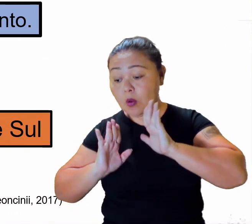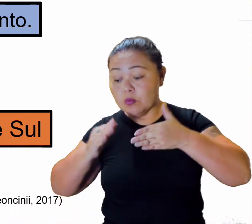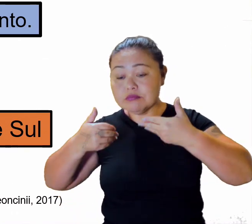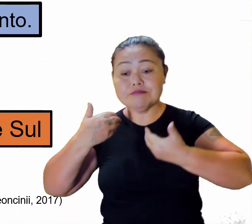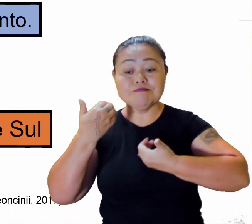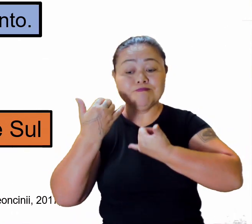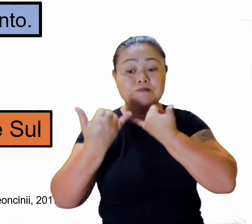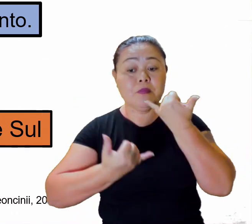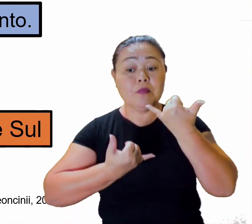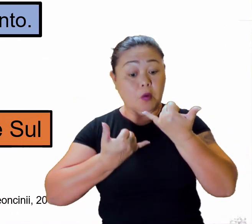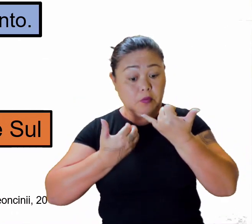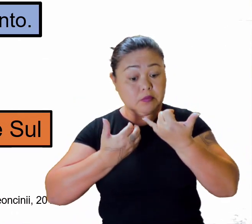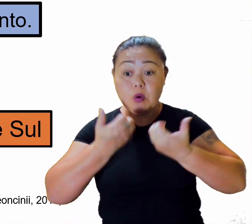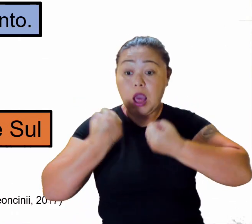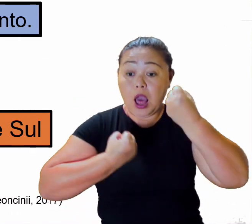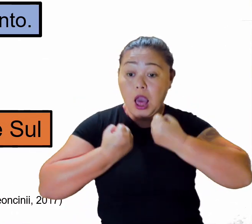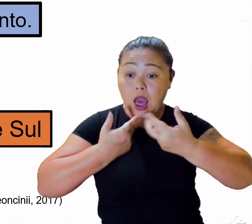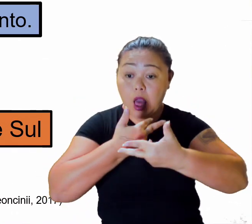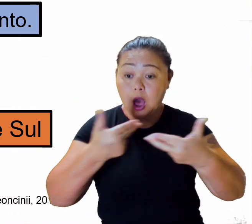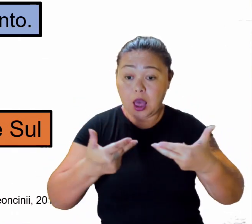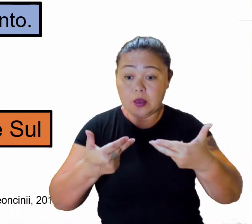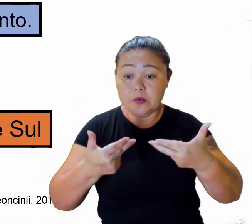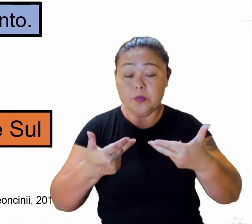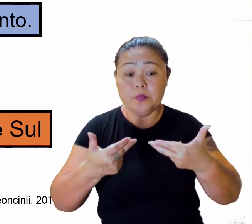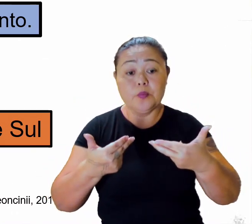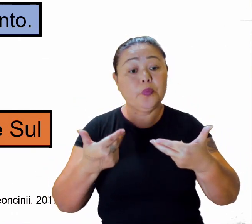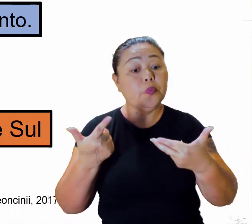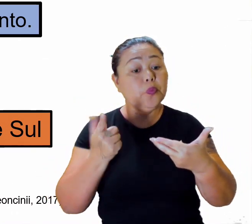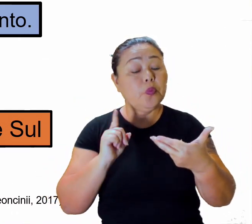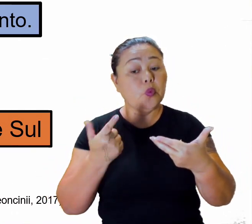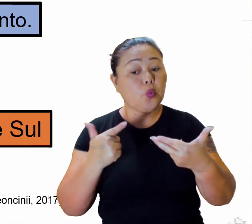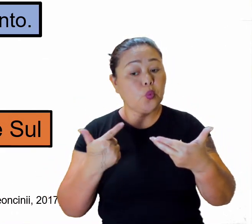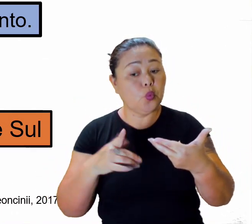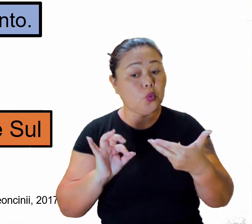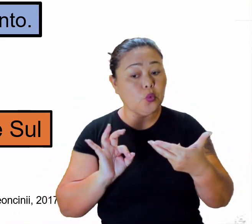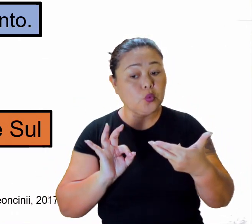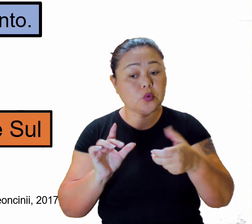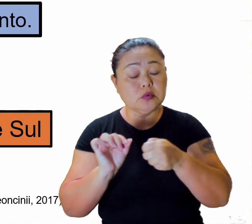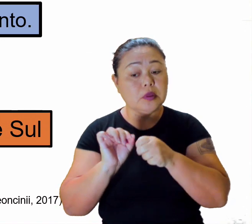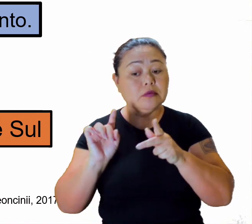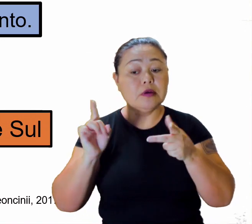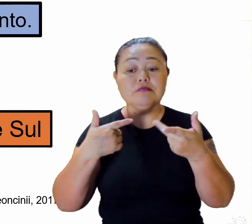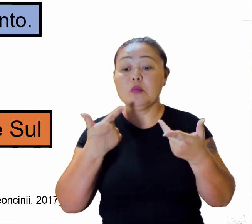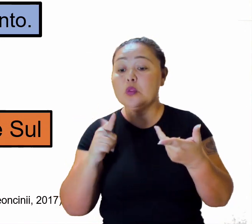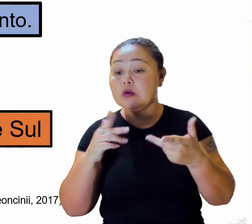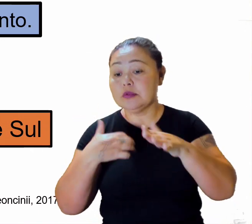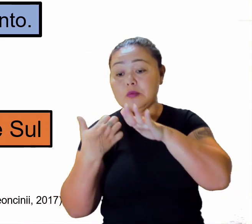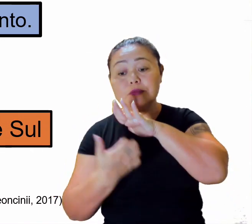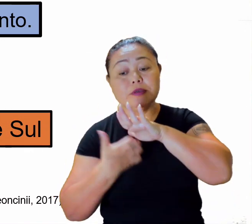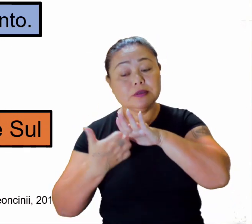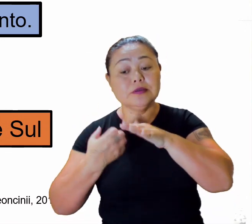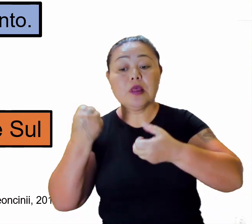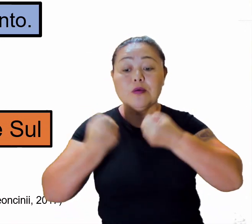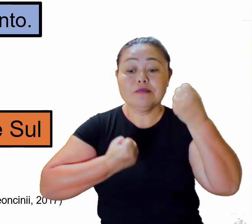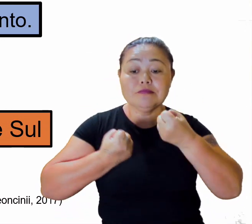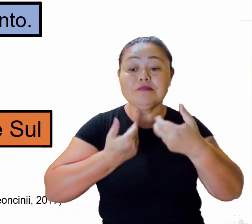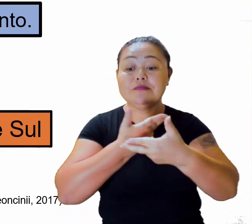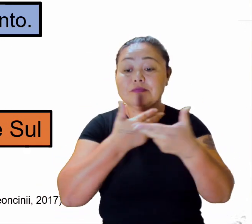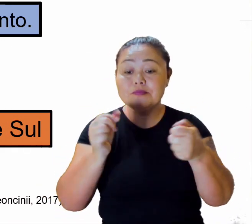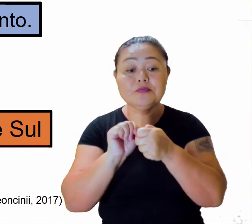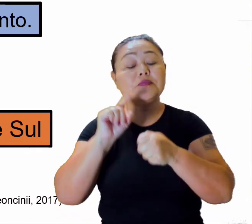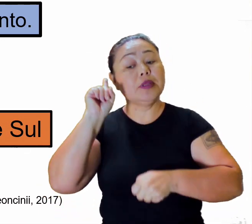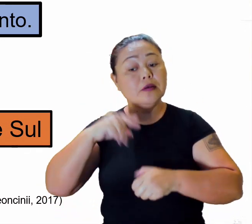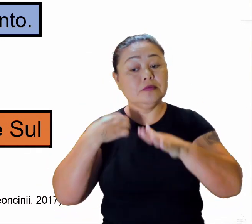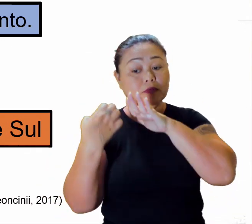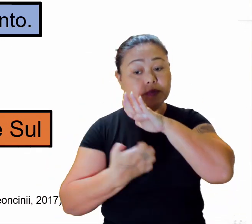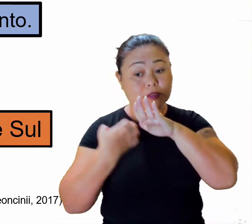automobilística. Ou seja, nós não temos indústria de veículos, Rogério. Isso quer dizer que essa